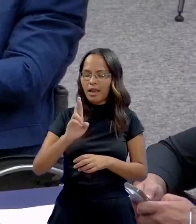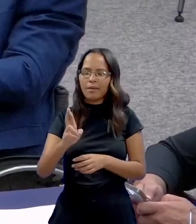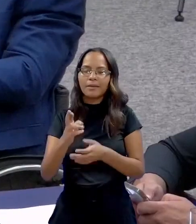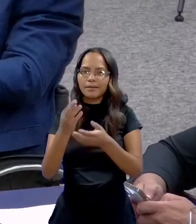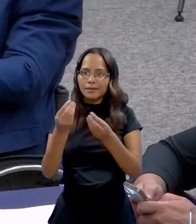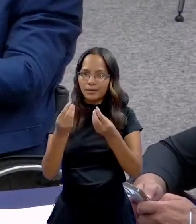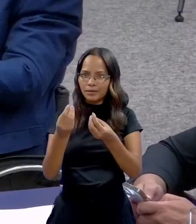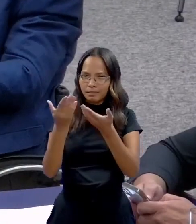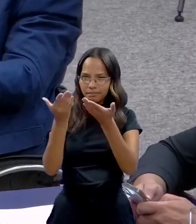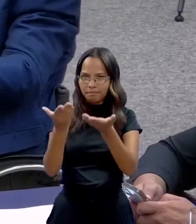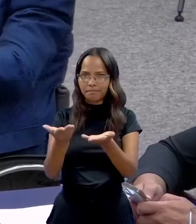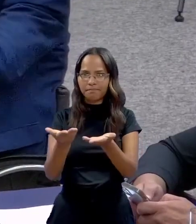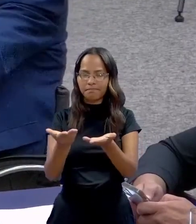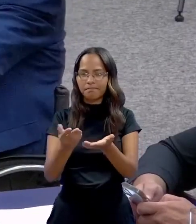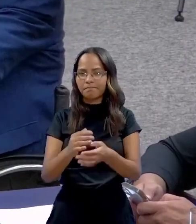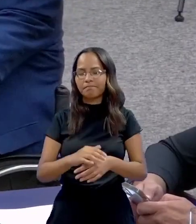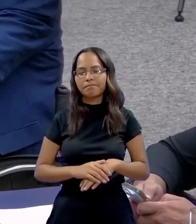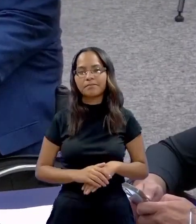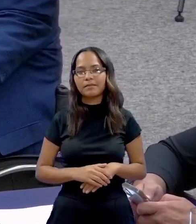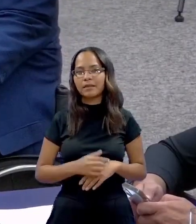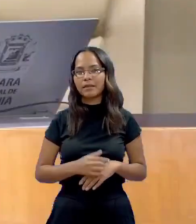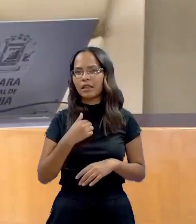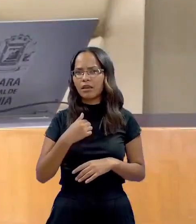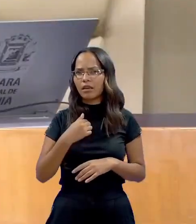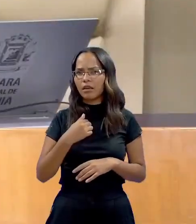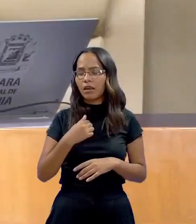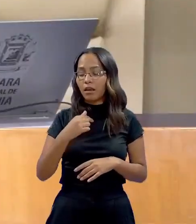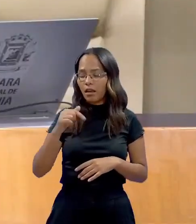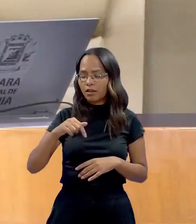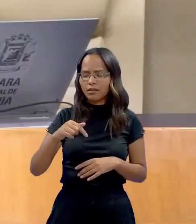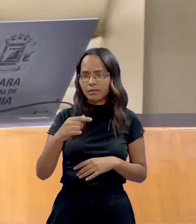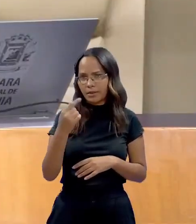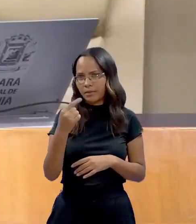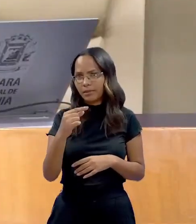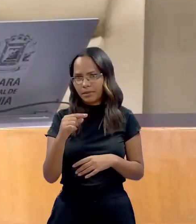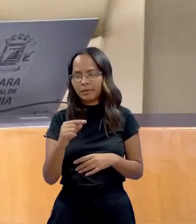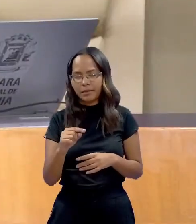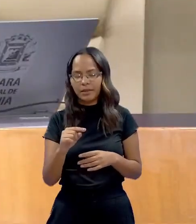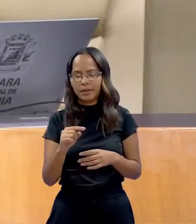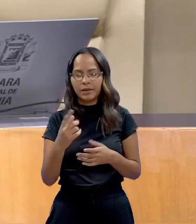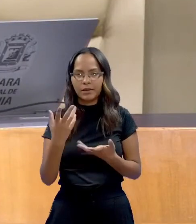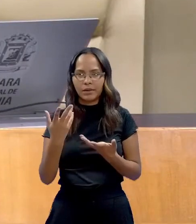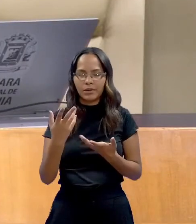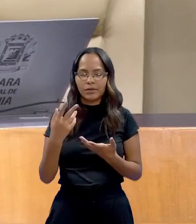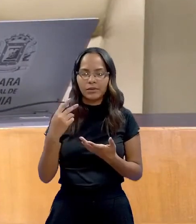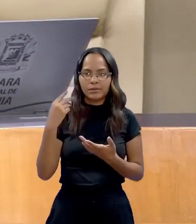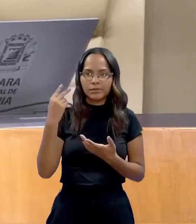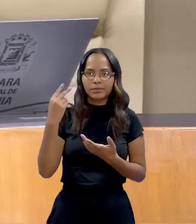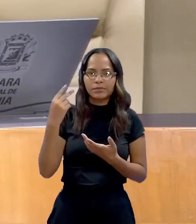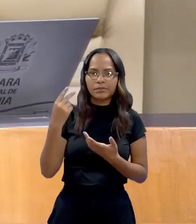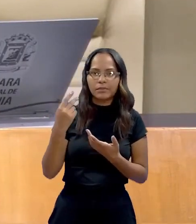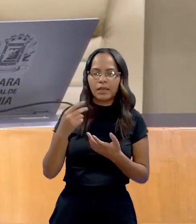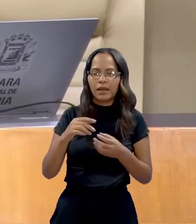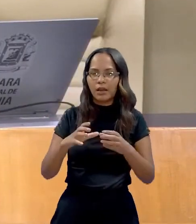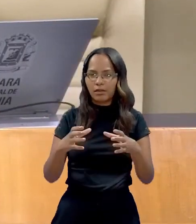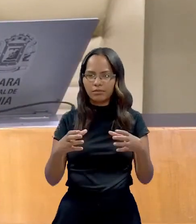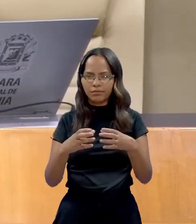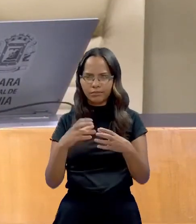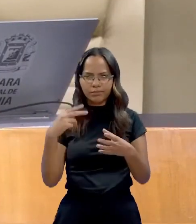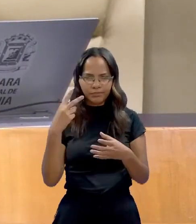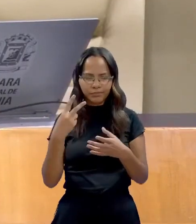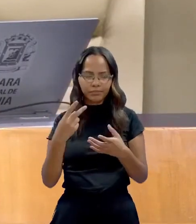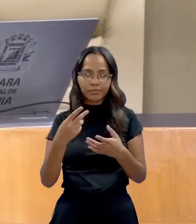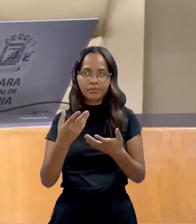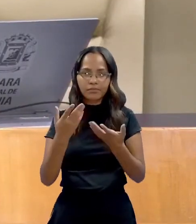Excelência. Eu não tive aqui em outras legislaturas, inclusive nosso prefeito Rogério Cruz foi presidente da comissão a qual Vossa Excelência